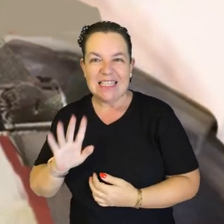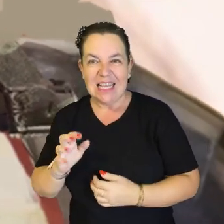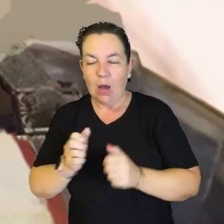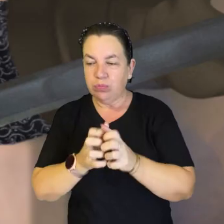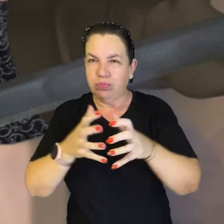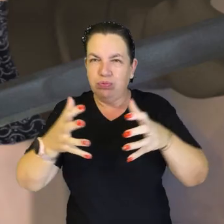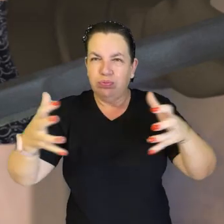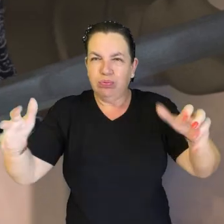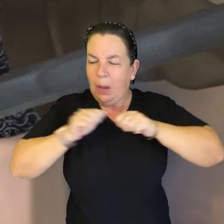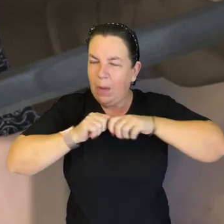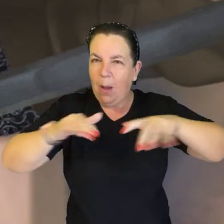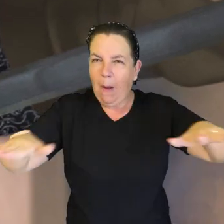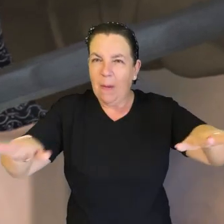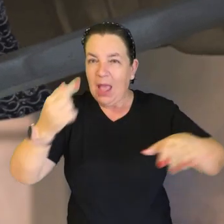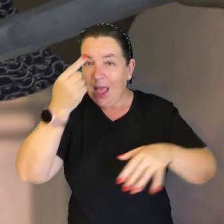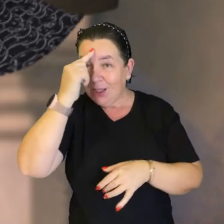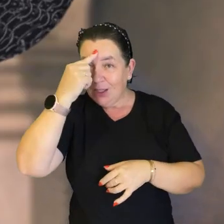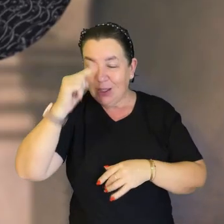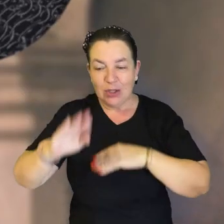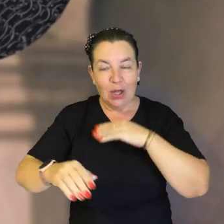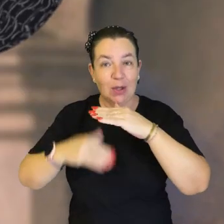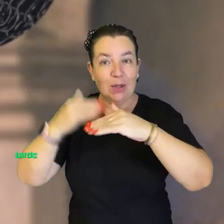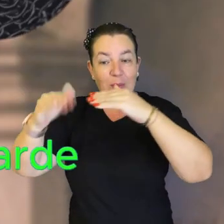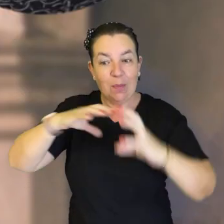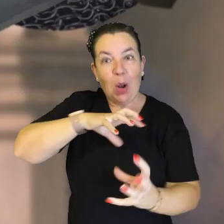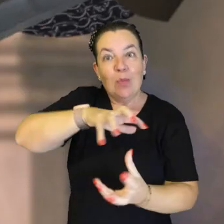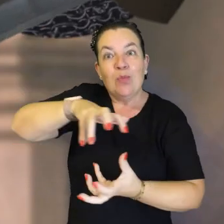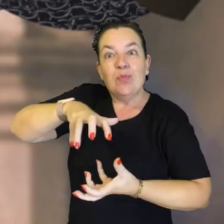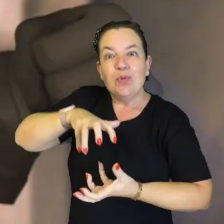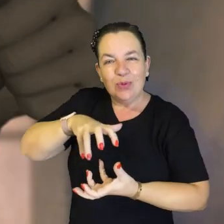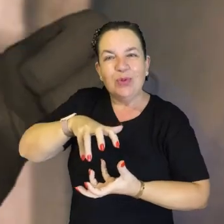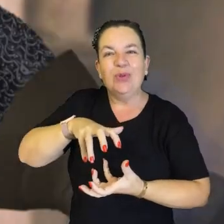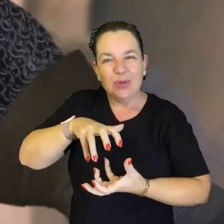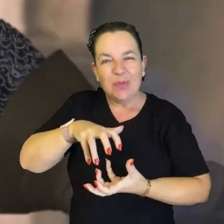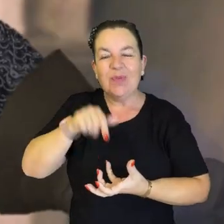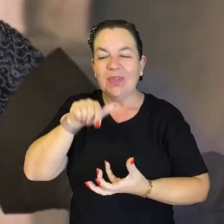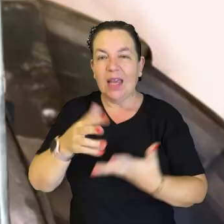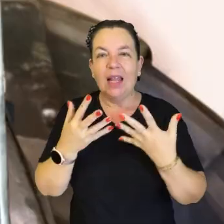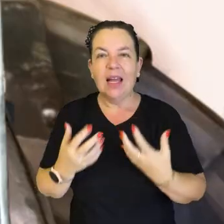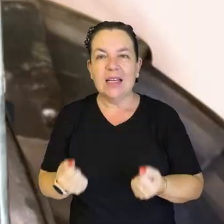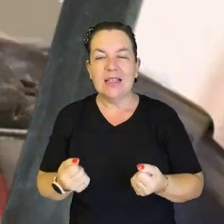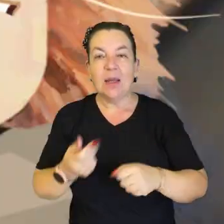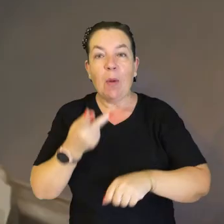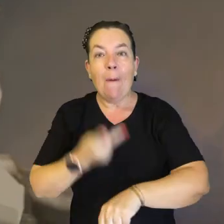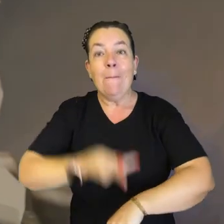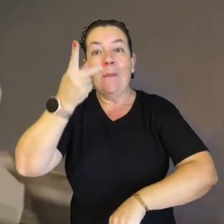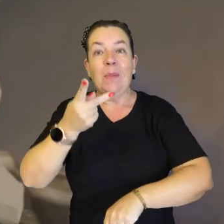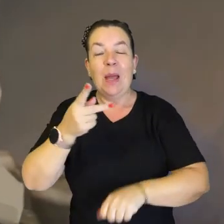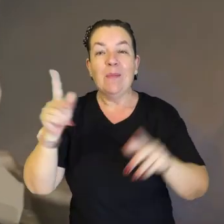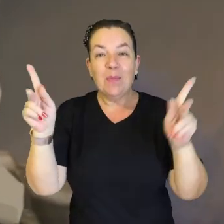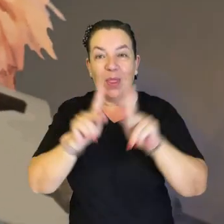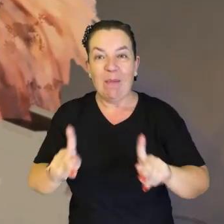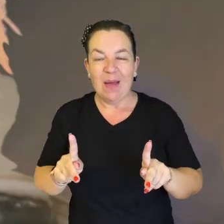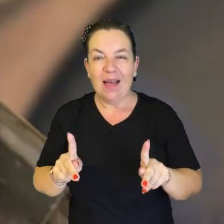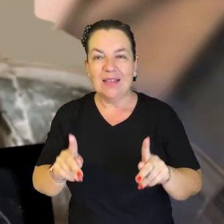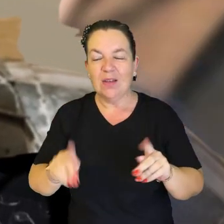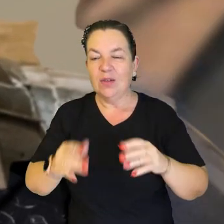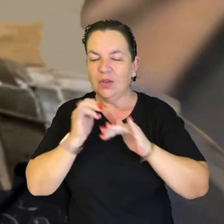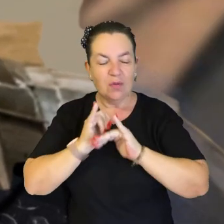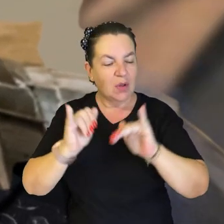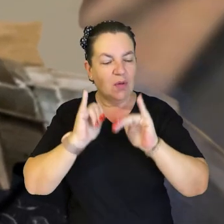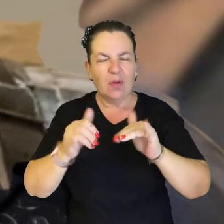Sé, expandindo-se por toda a Índia e, anos mais tarde, pelo mundo inteiro. Recebeu o Prêmio Nobel da Paz, onde